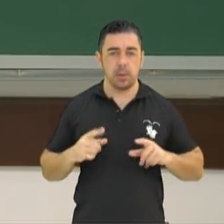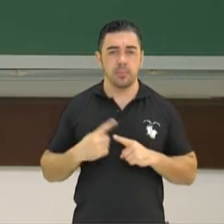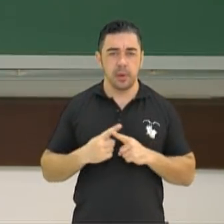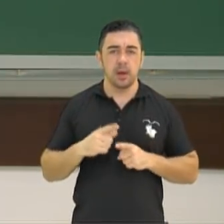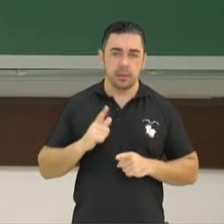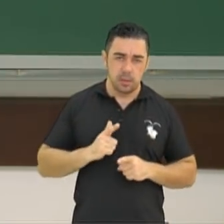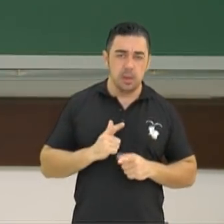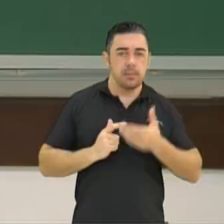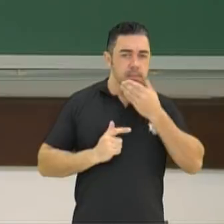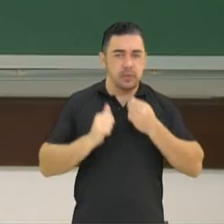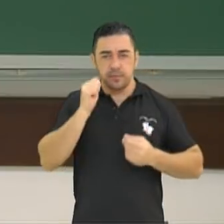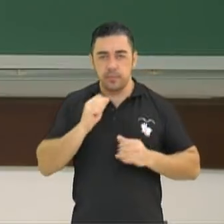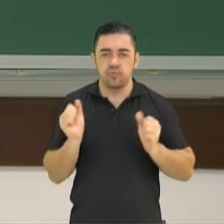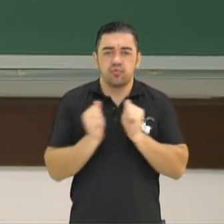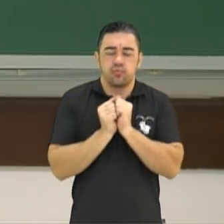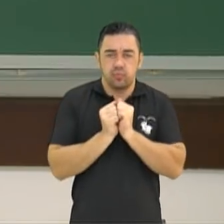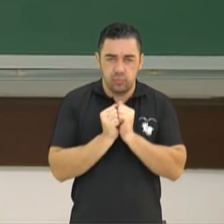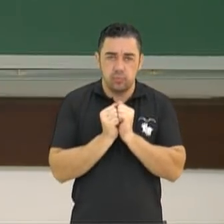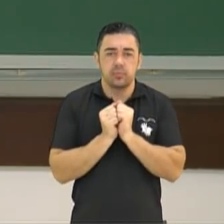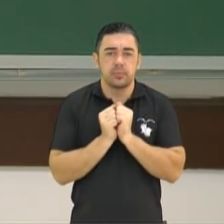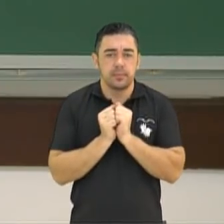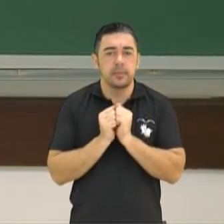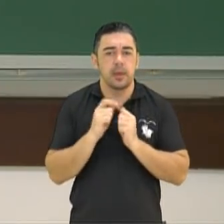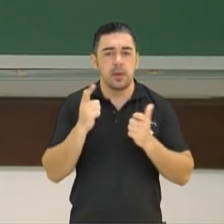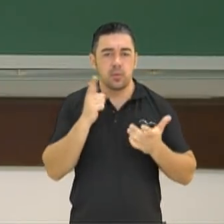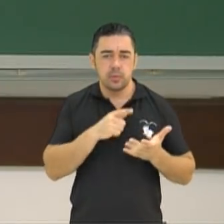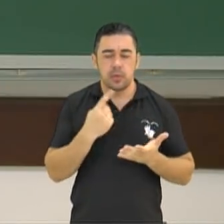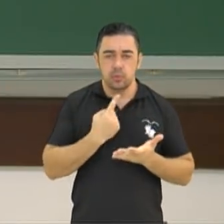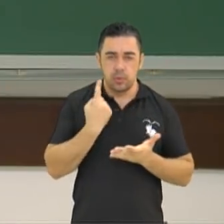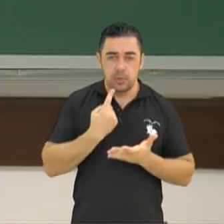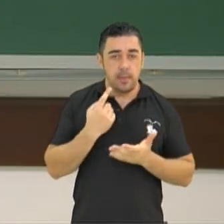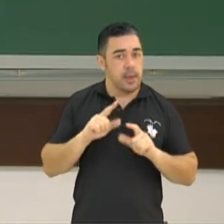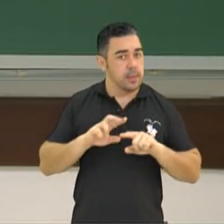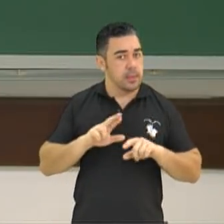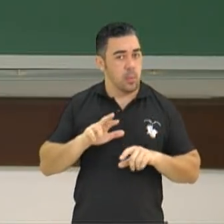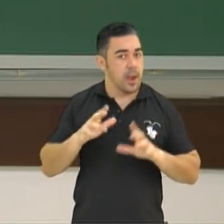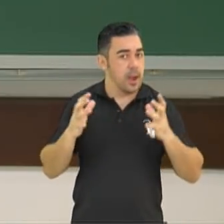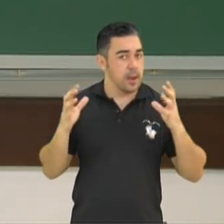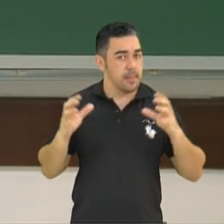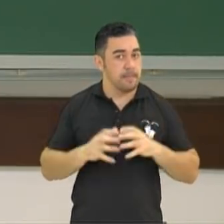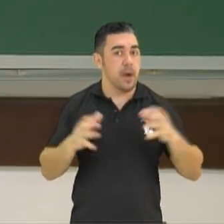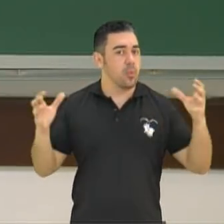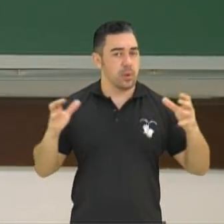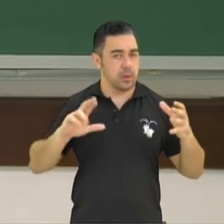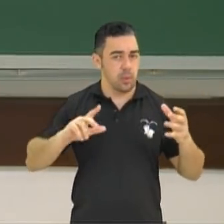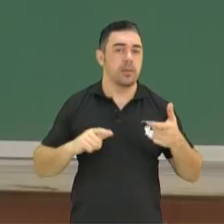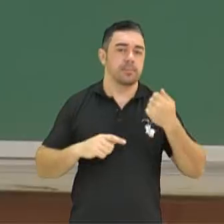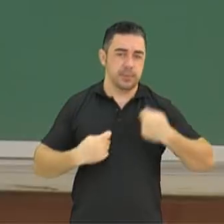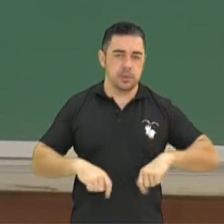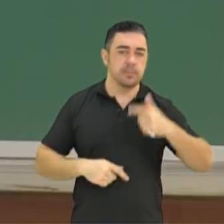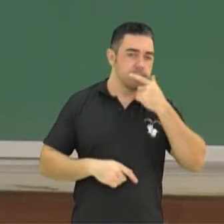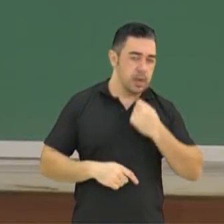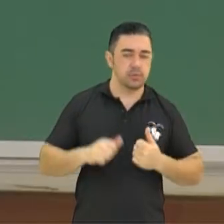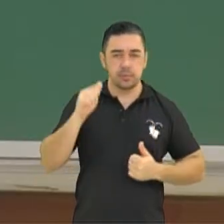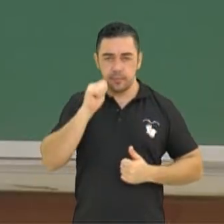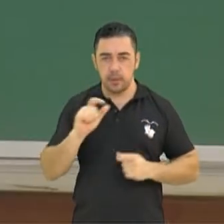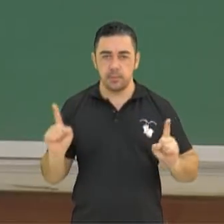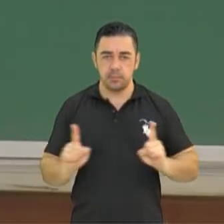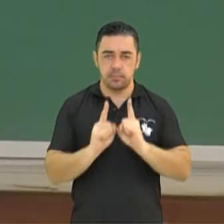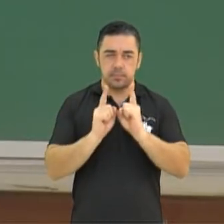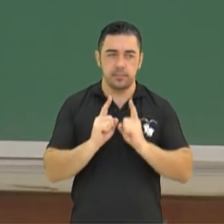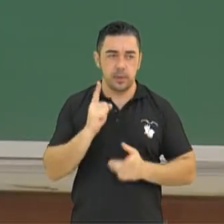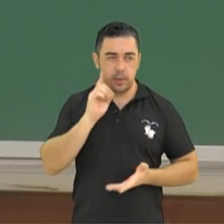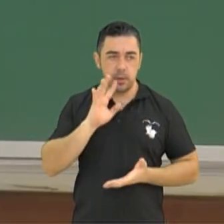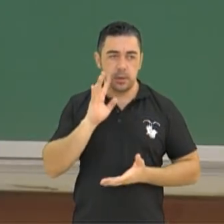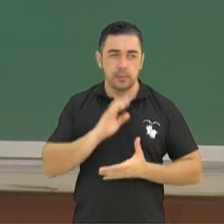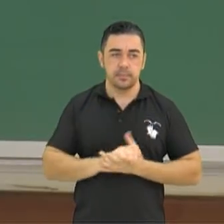Então ela consegue fazer a autofecundação, mas não é o que acontece na maioria dos animais, né? A maioria dos animais tem um macho e uma fêmea fazendo a reprodução. Olha que